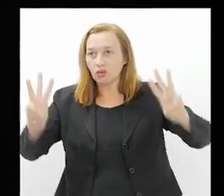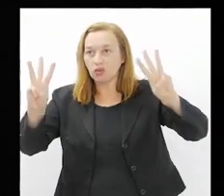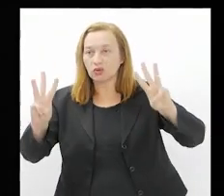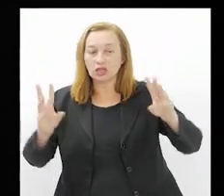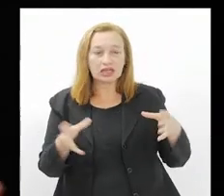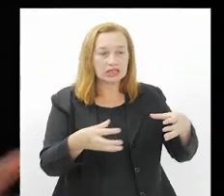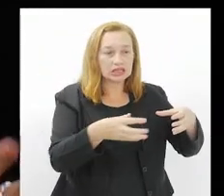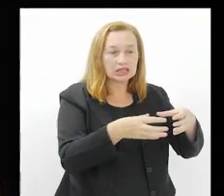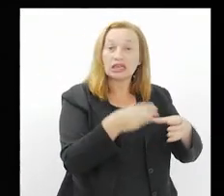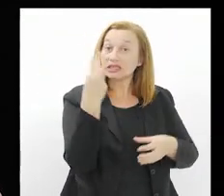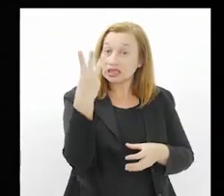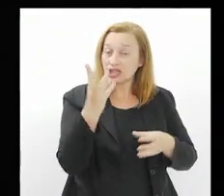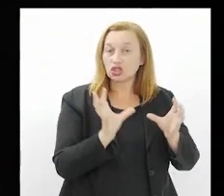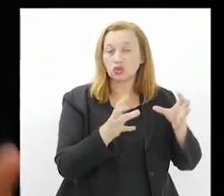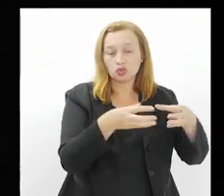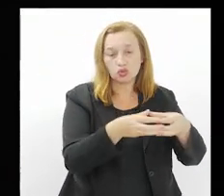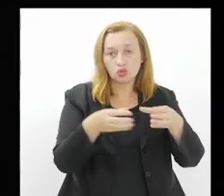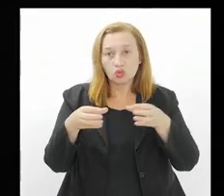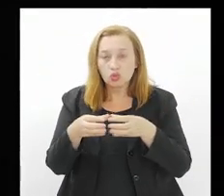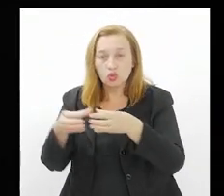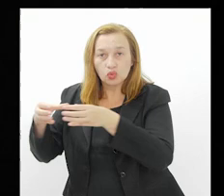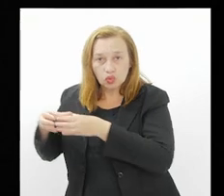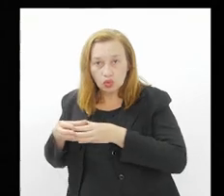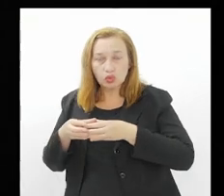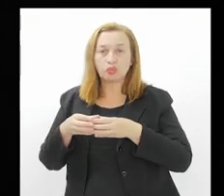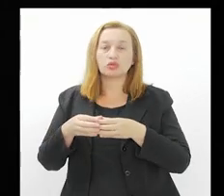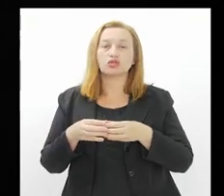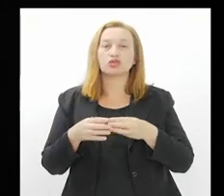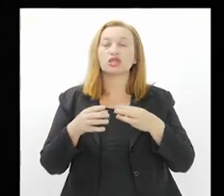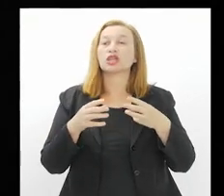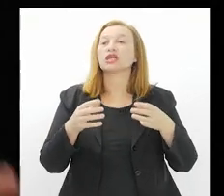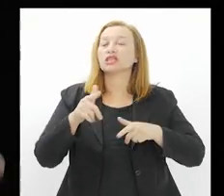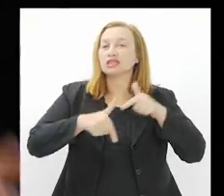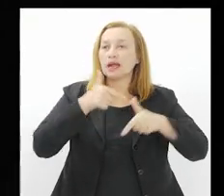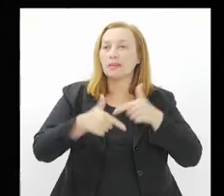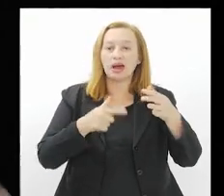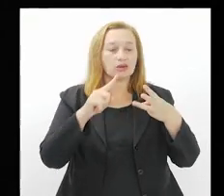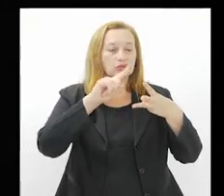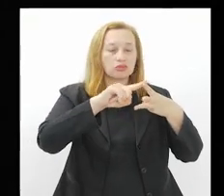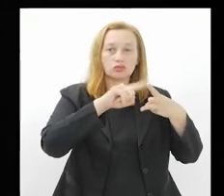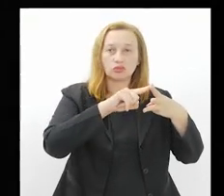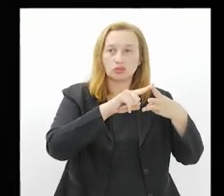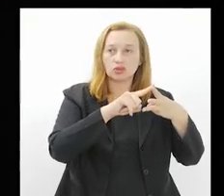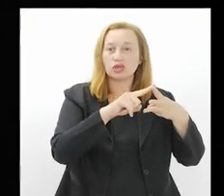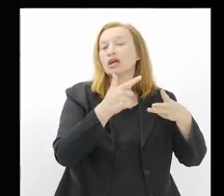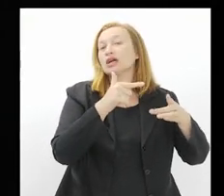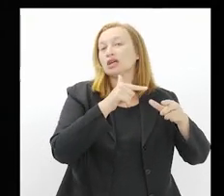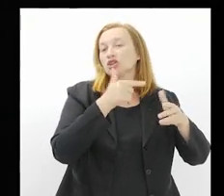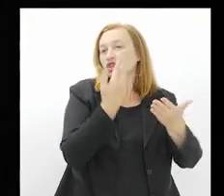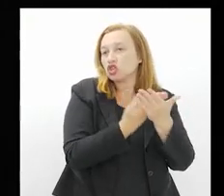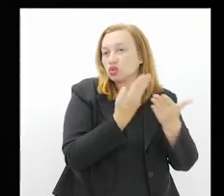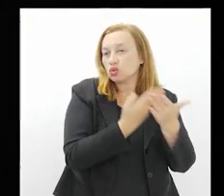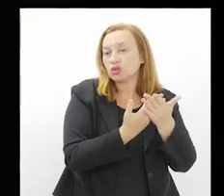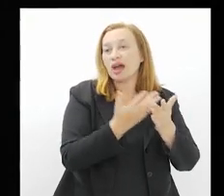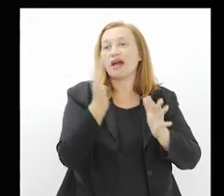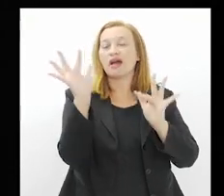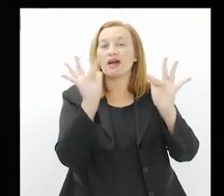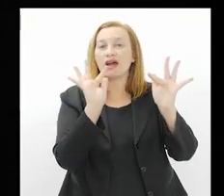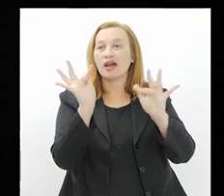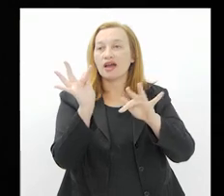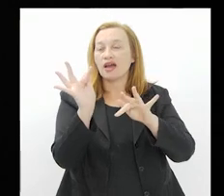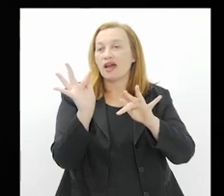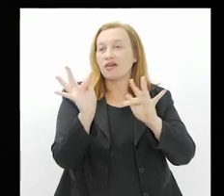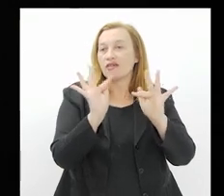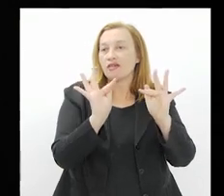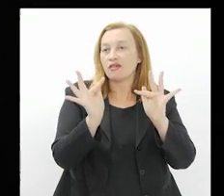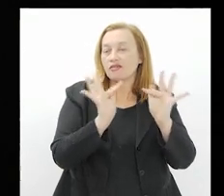de trabalho é aquele que vai estudar a física do clima, ou seja, os mecanismos, né, o que está acontecendo e o que, que gera do ponto de